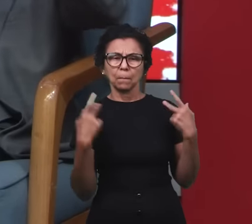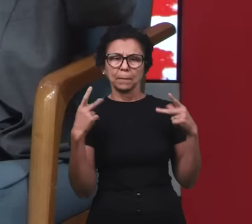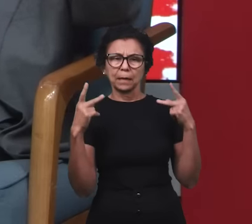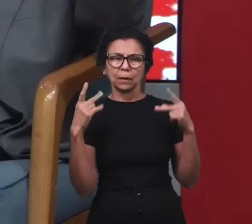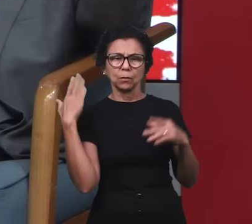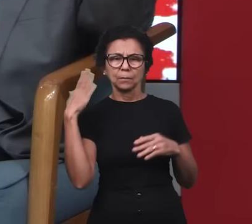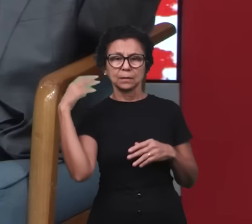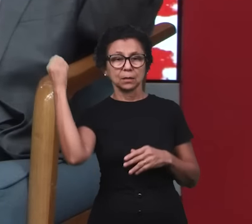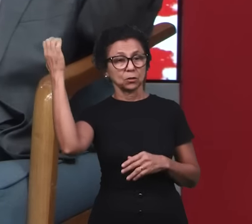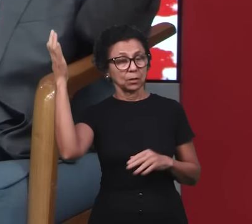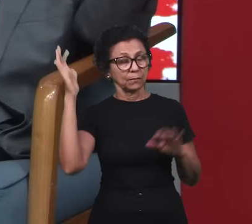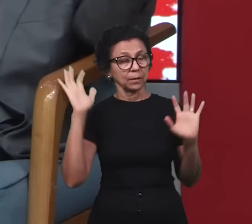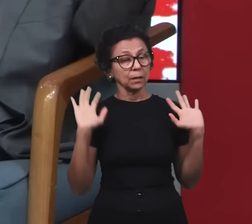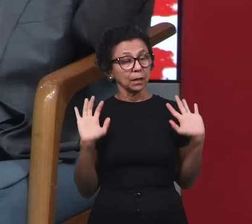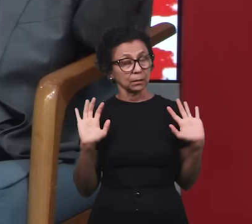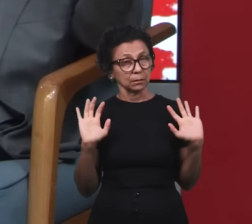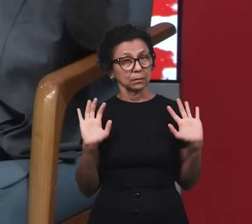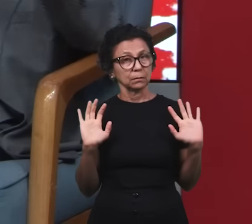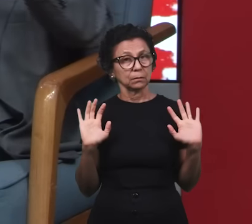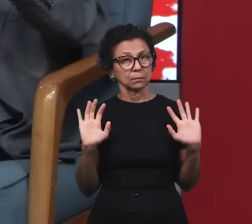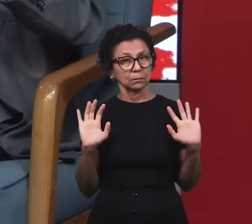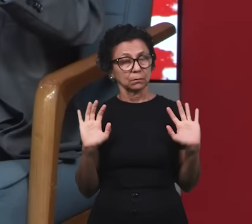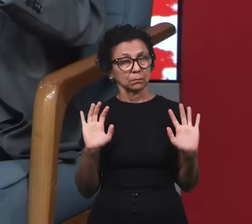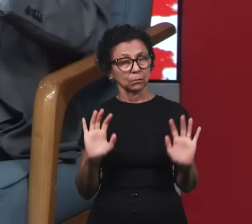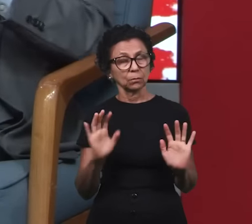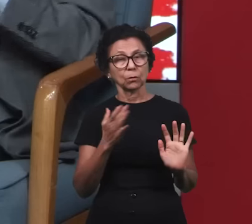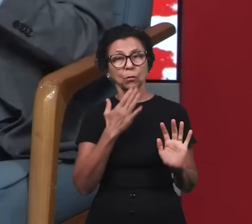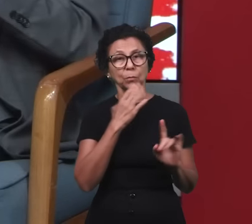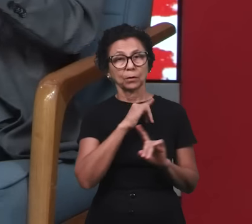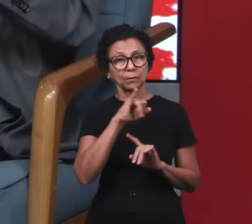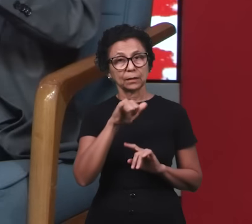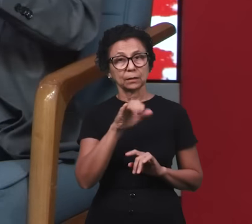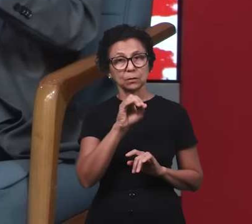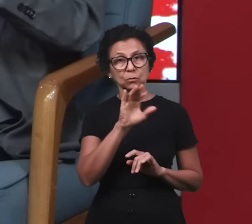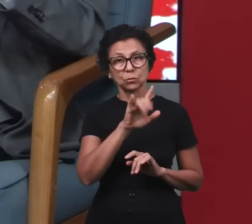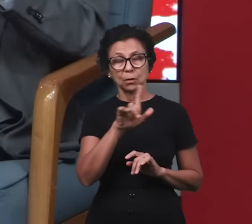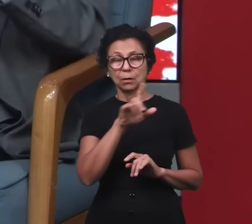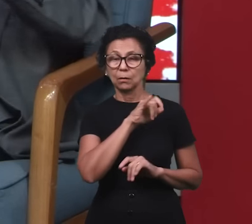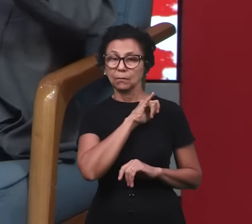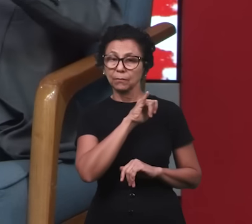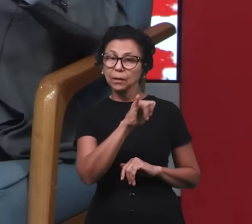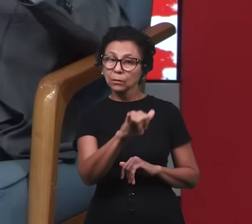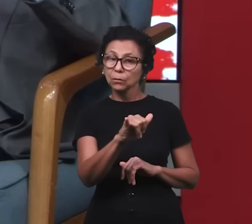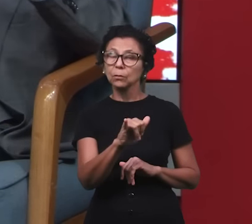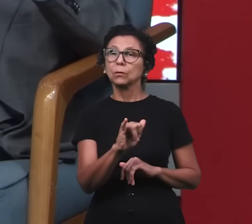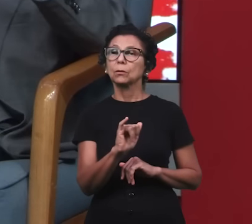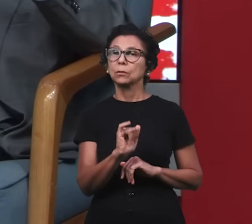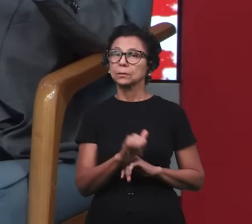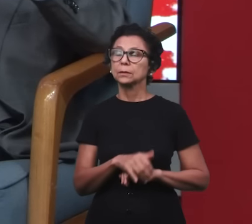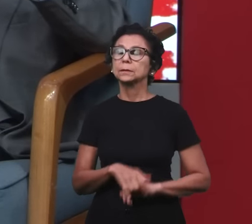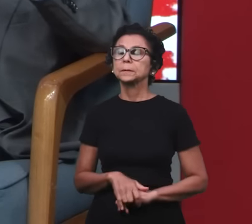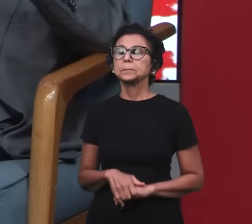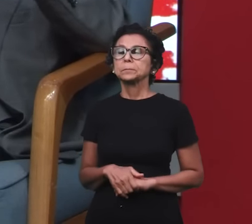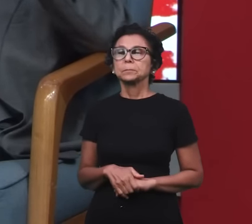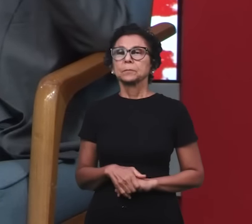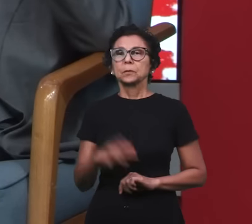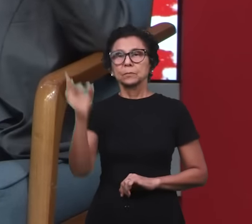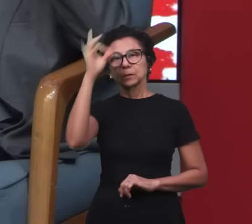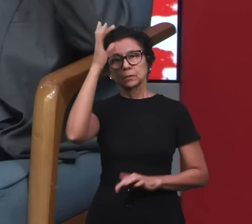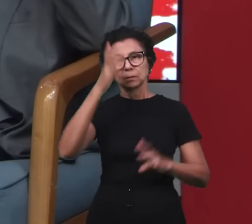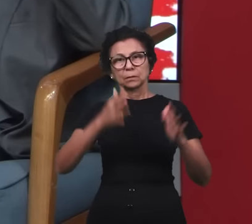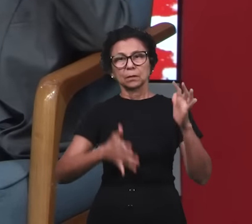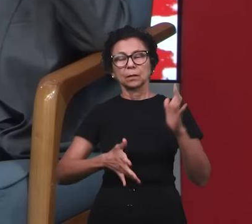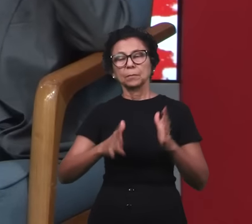aqui foi o que o profeta Joel falou. Nos últimos dias, então, ele entrega a mensagem. Quando ele entrega a mensagem